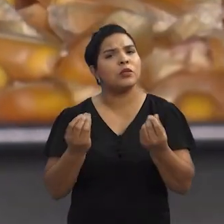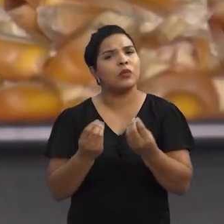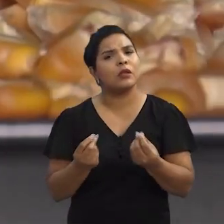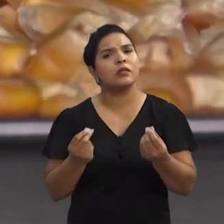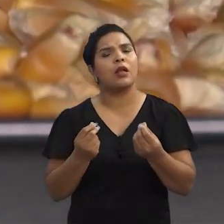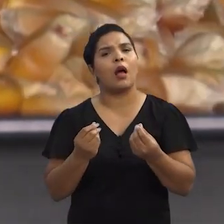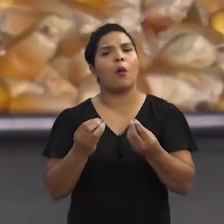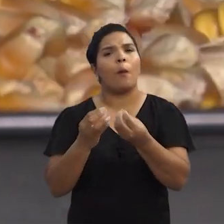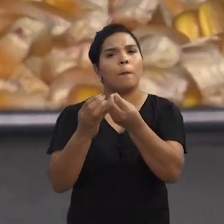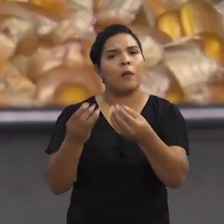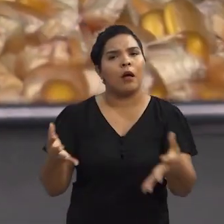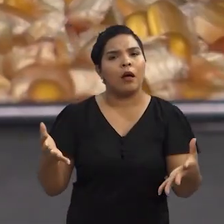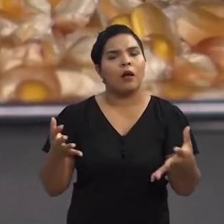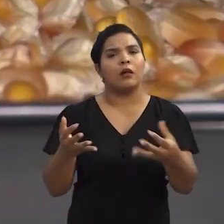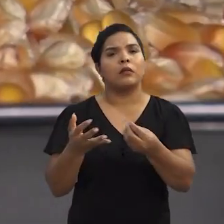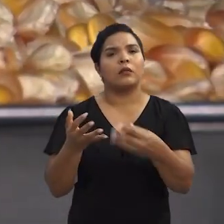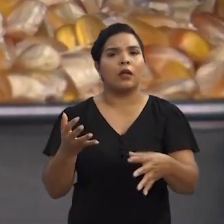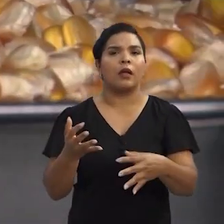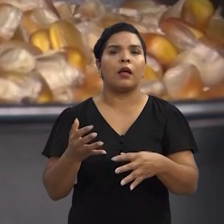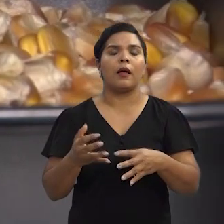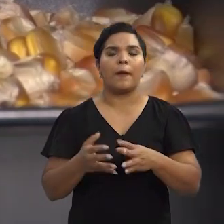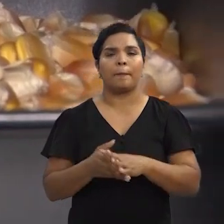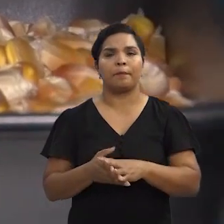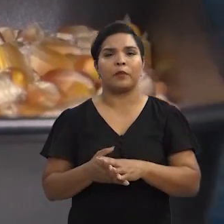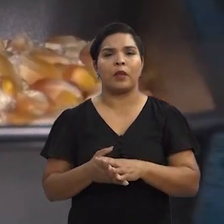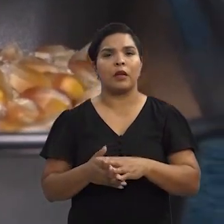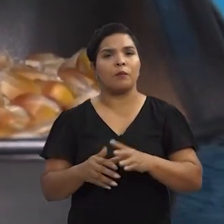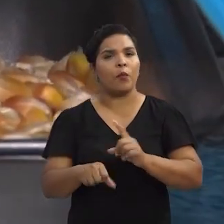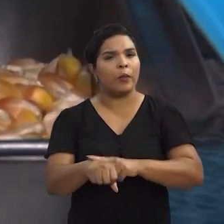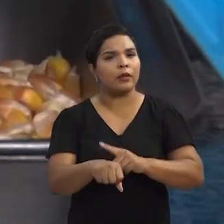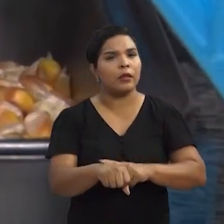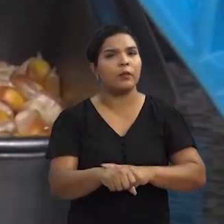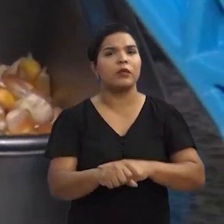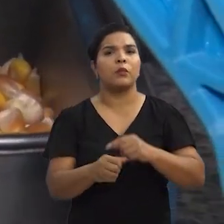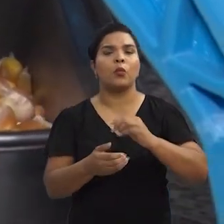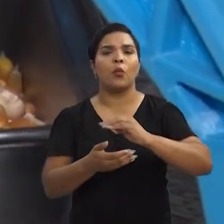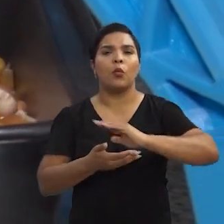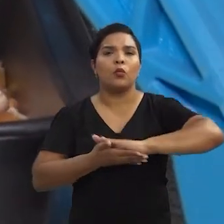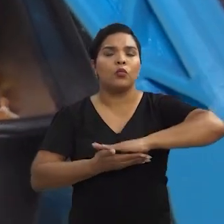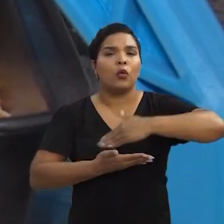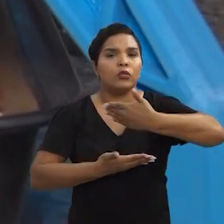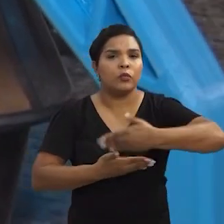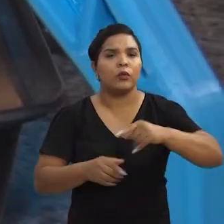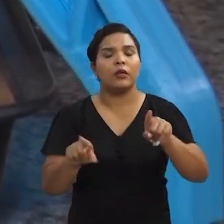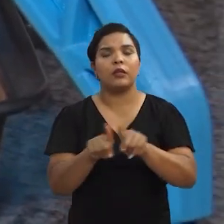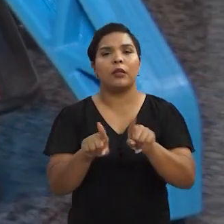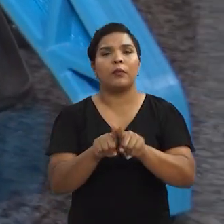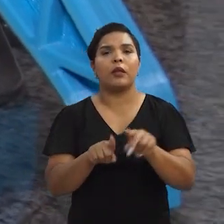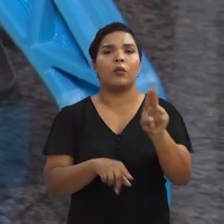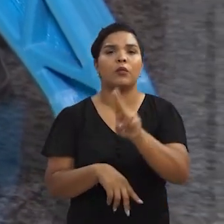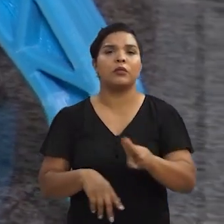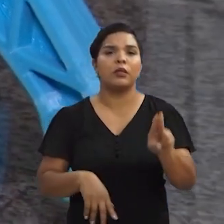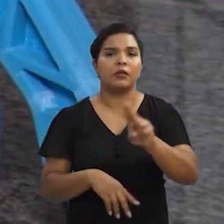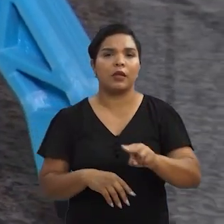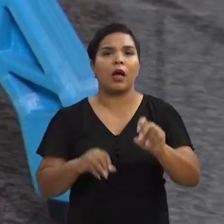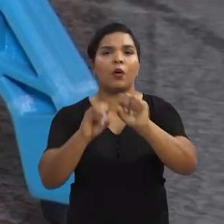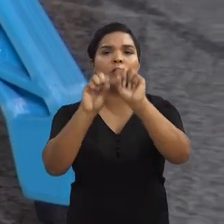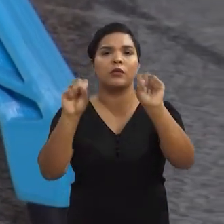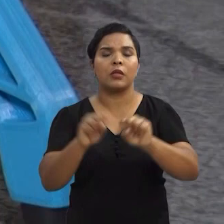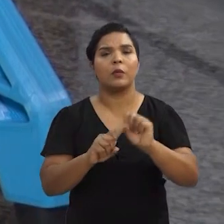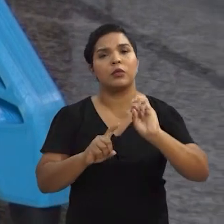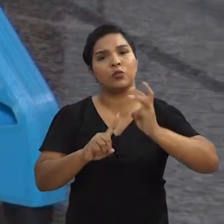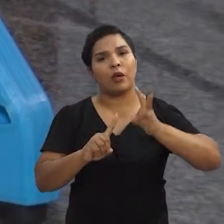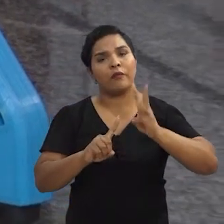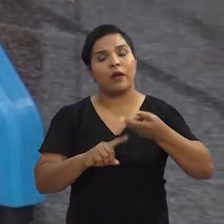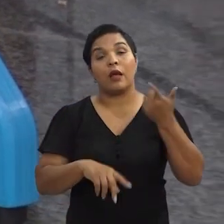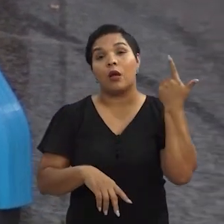mensurações sendo descarregada automaticamente ali, momentaneamente, para o notebook e utilizando sistemas de